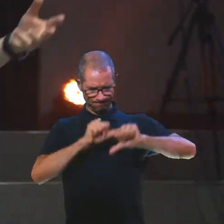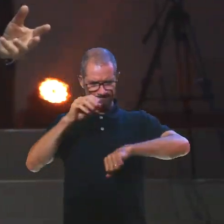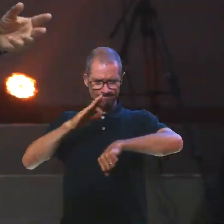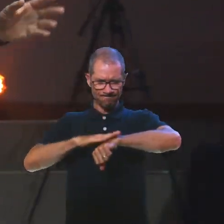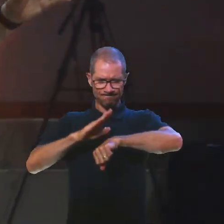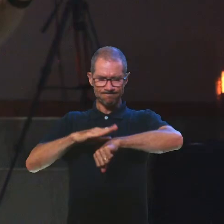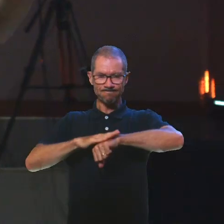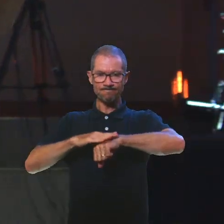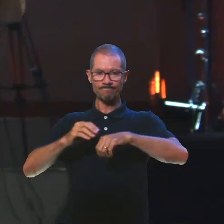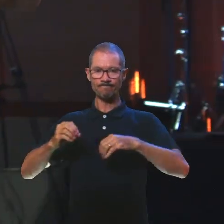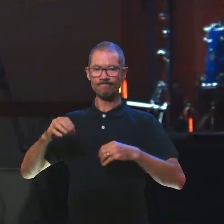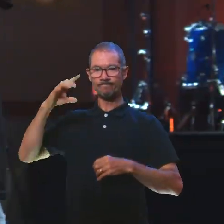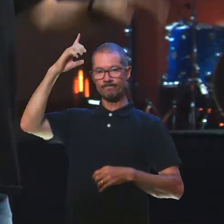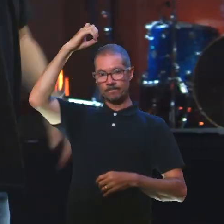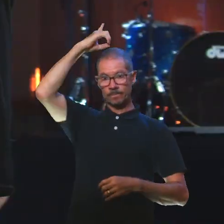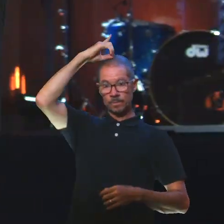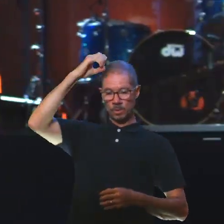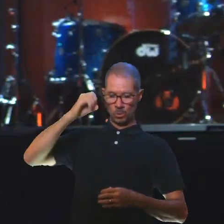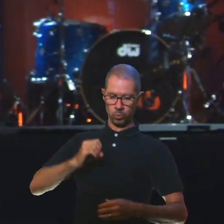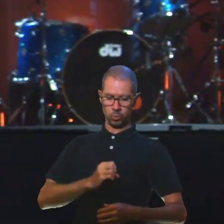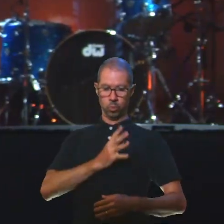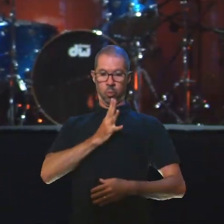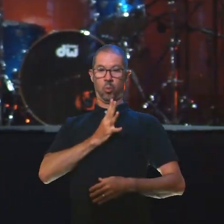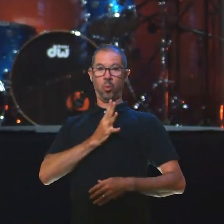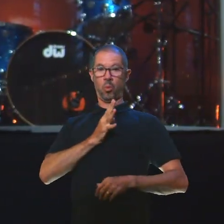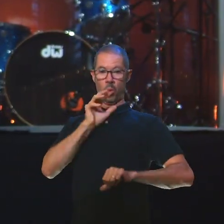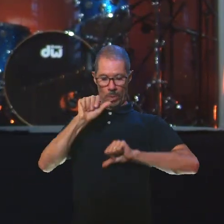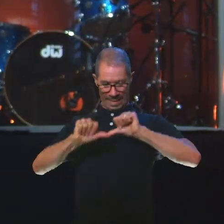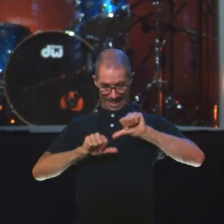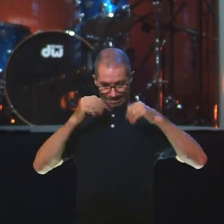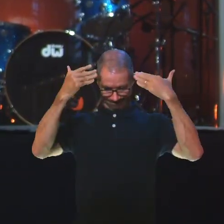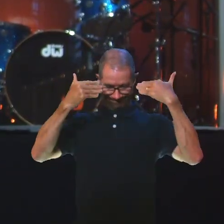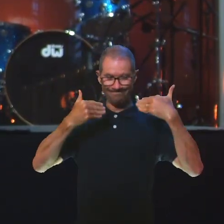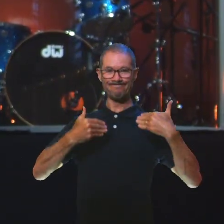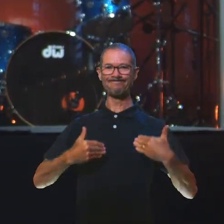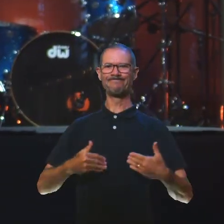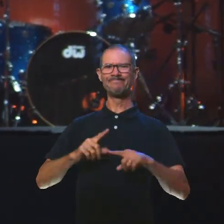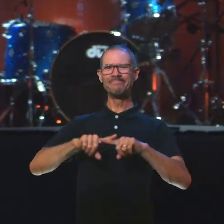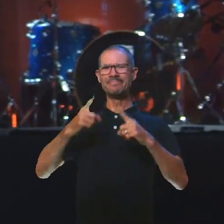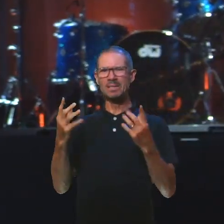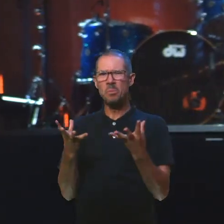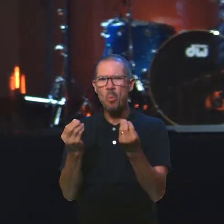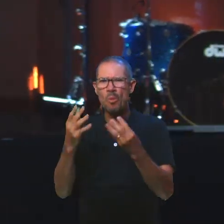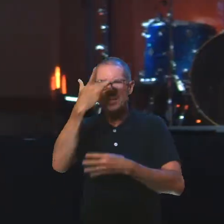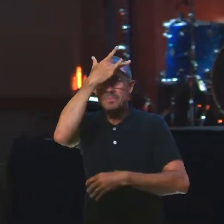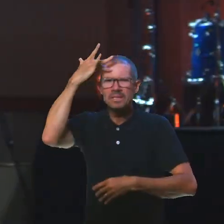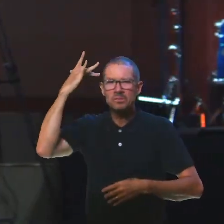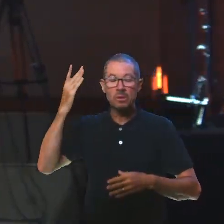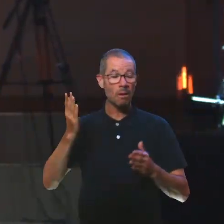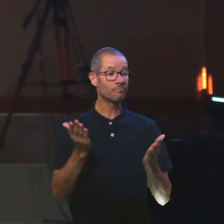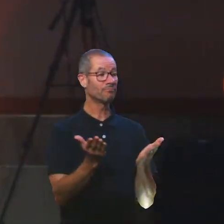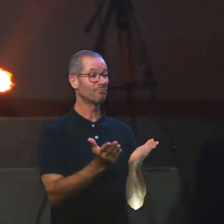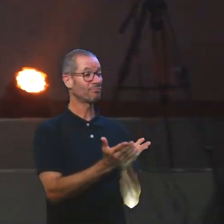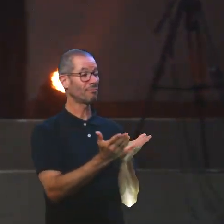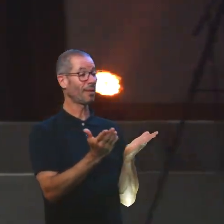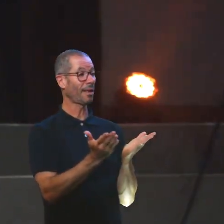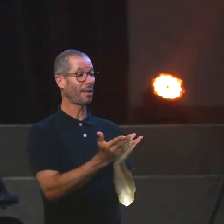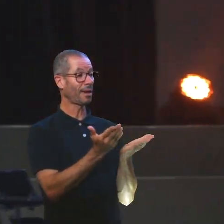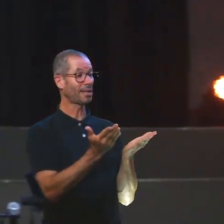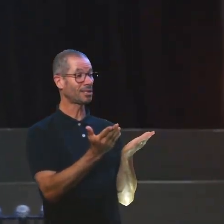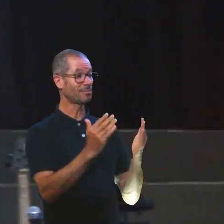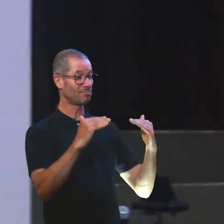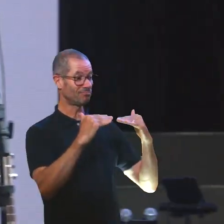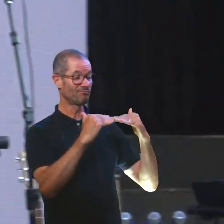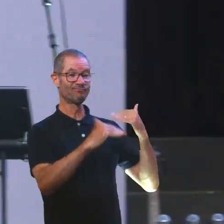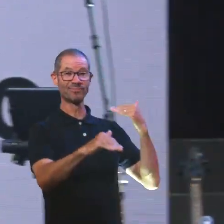fruto do Espírito. A pessoa é completamente transformada. Mas tem muita gente que fala que é crente, mas não vive que nem